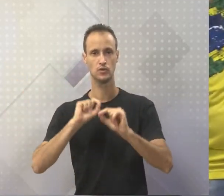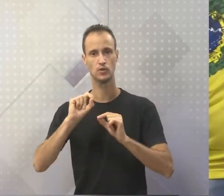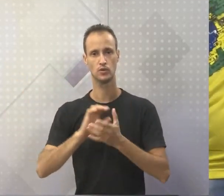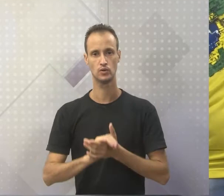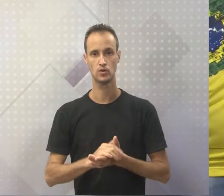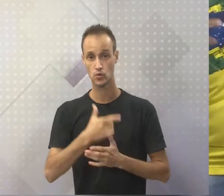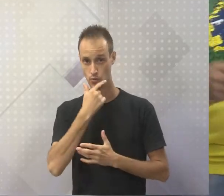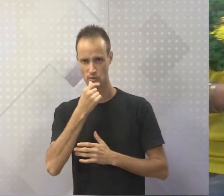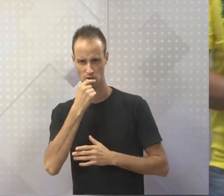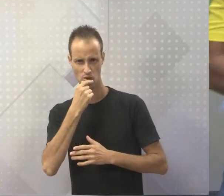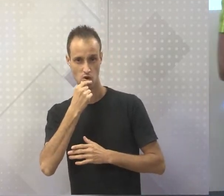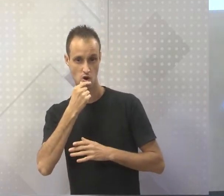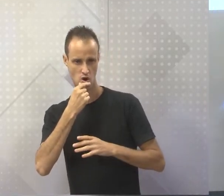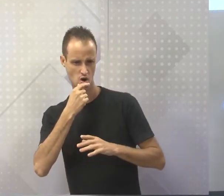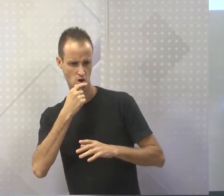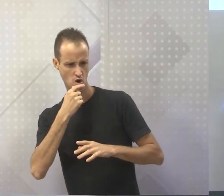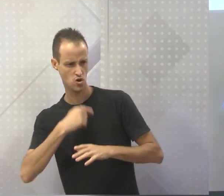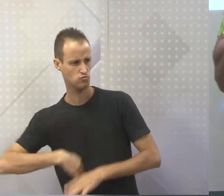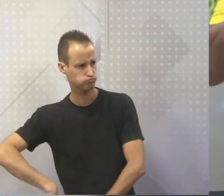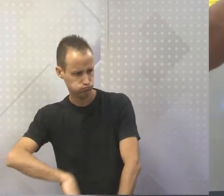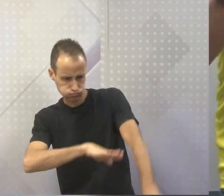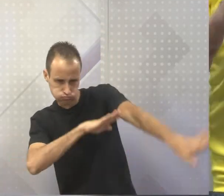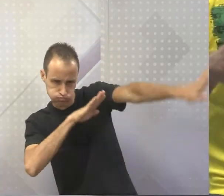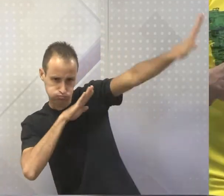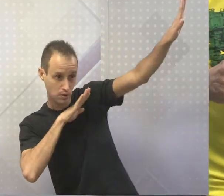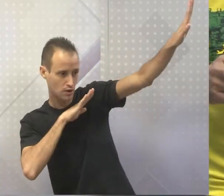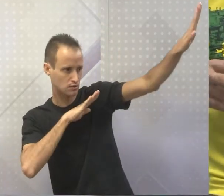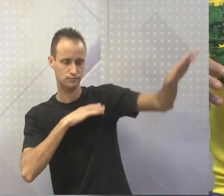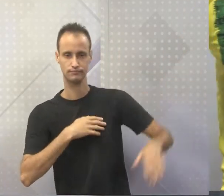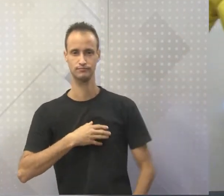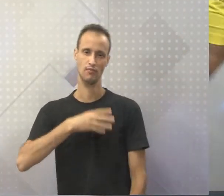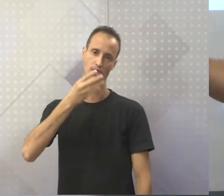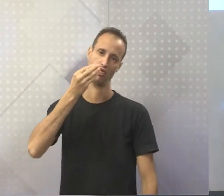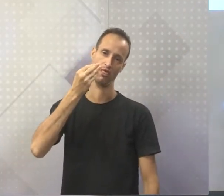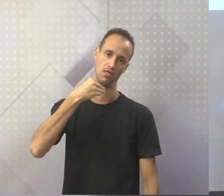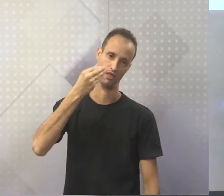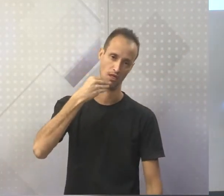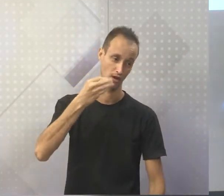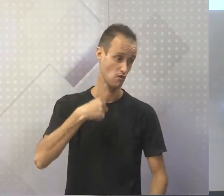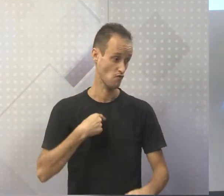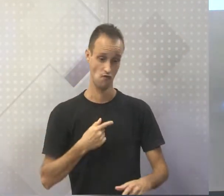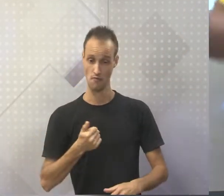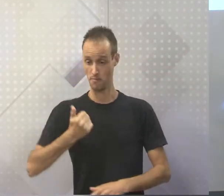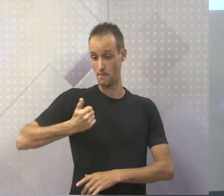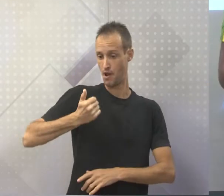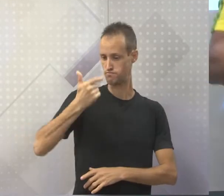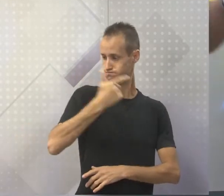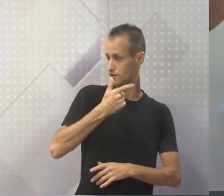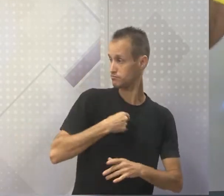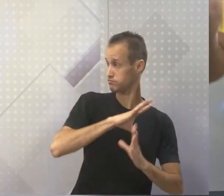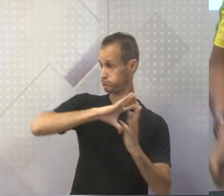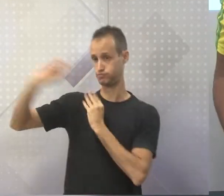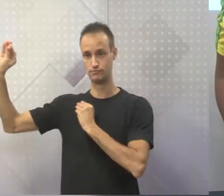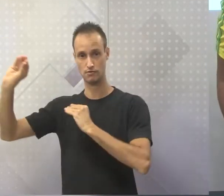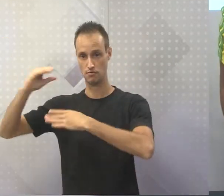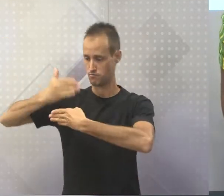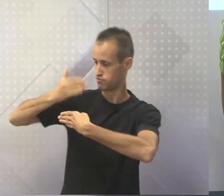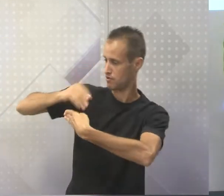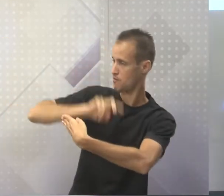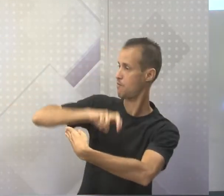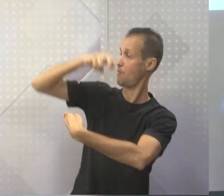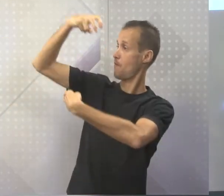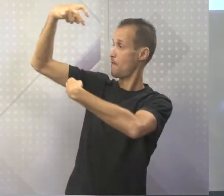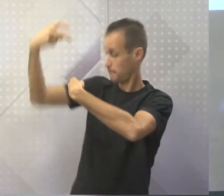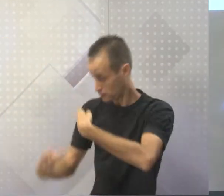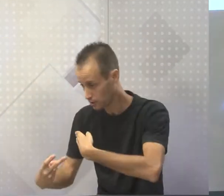cara da flechinha, meu amigo, não chega nem perto de você. Você vai e pula o muro do tamanho do muro, quando cai do